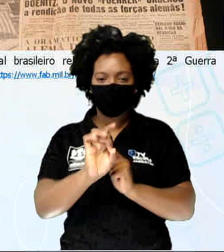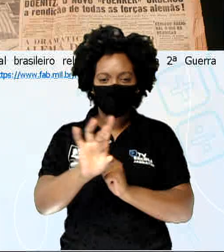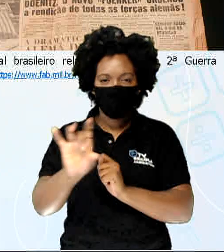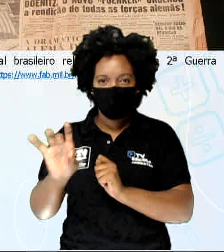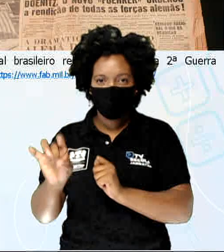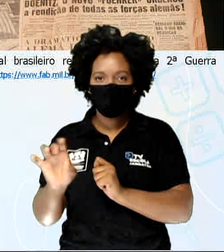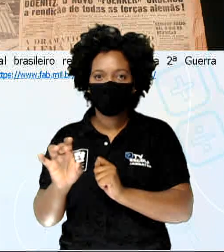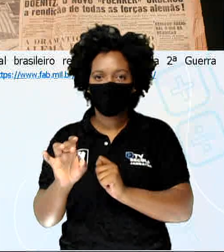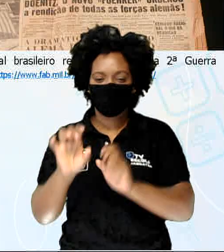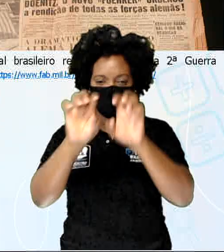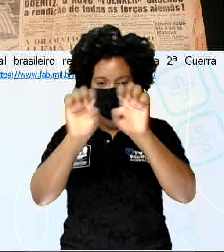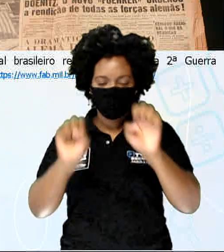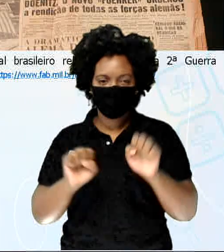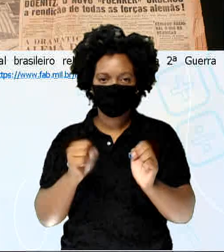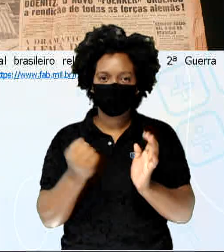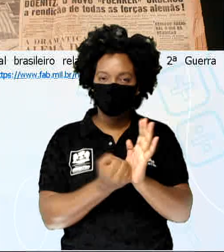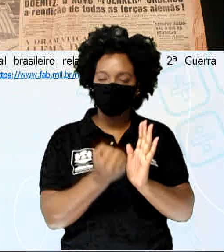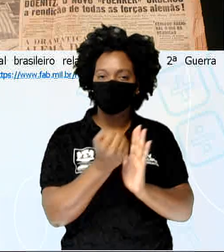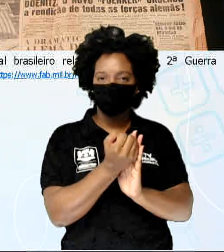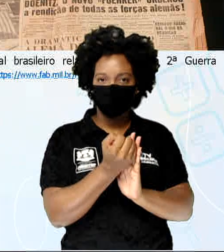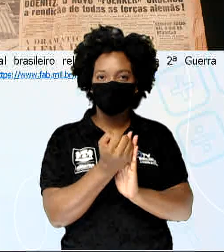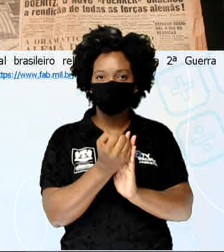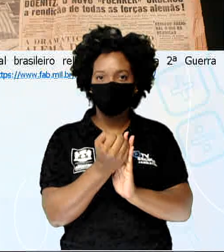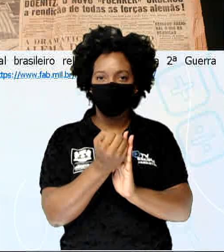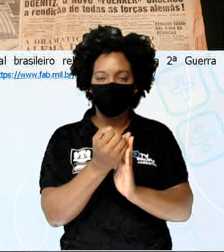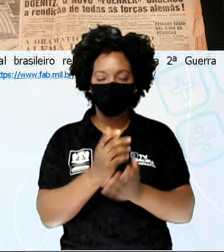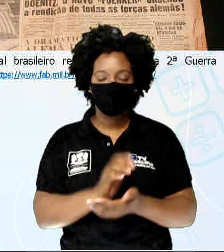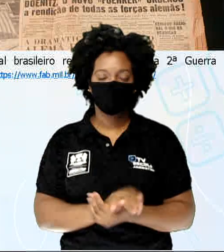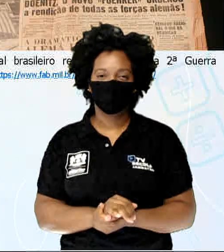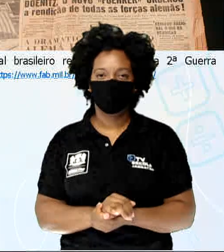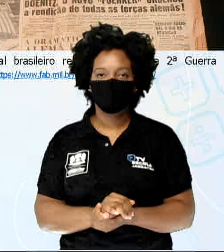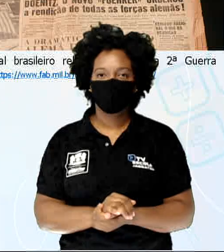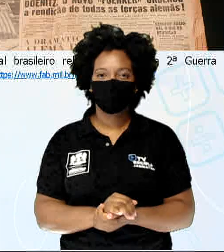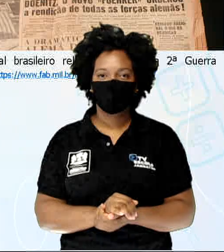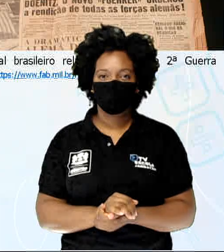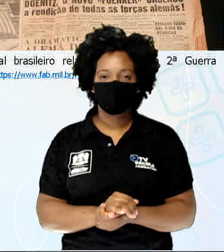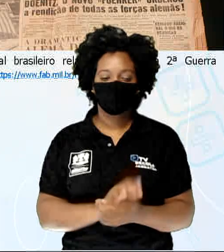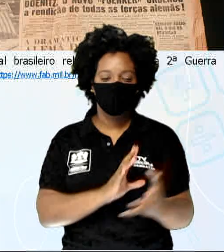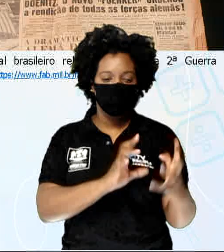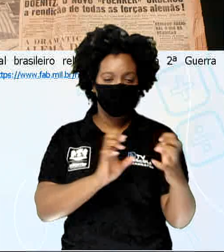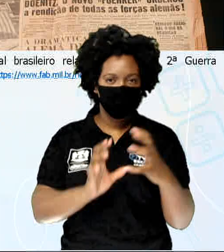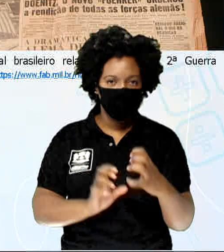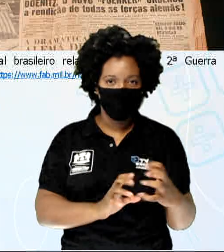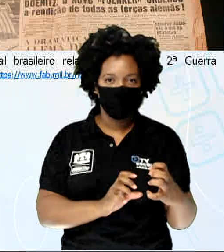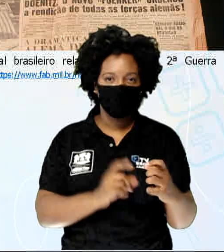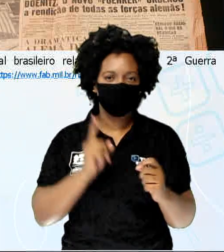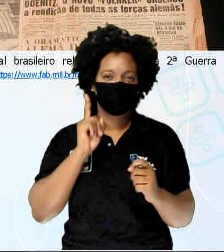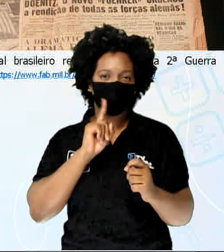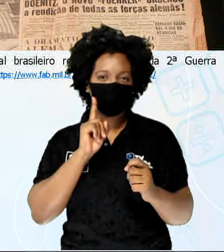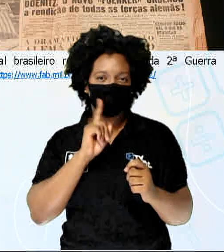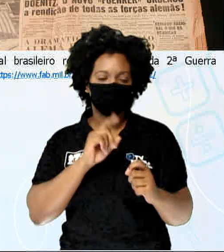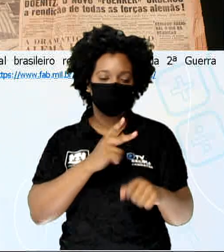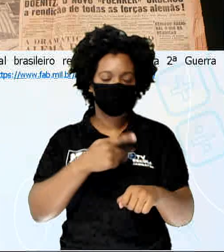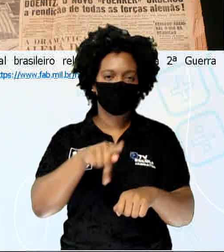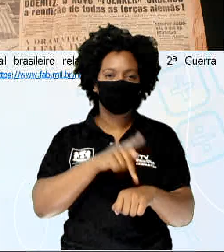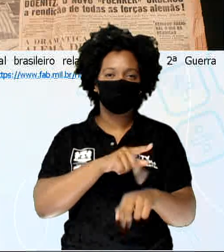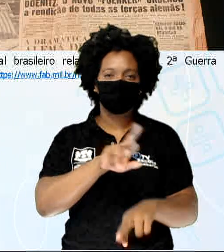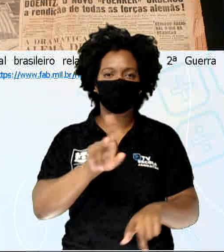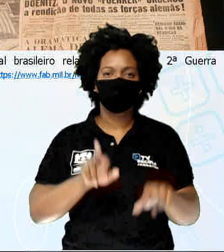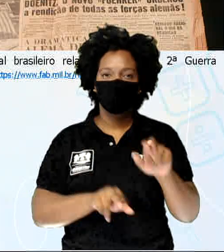da época. Com a polarização gerada através da Guerra Fria entre Estados Unidos e União Soviética, criou-se uma